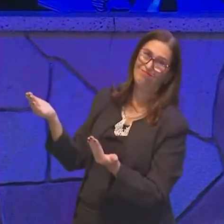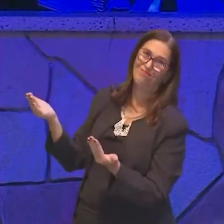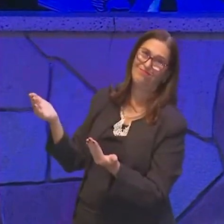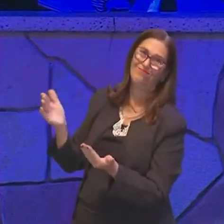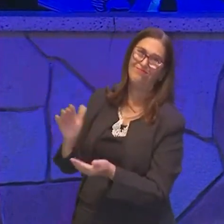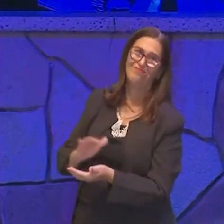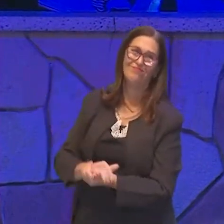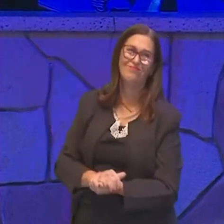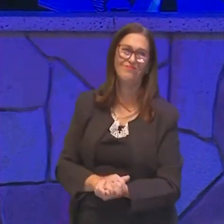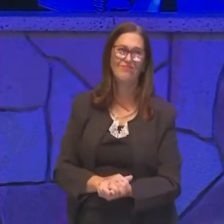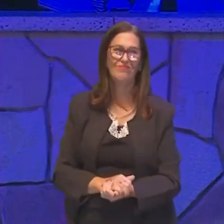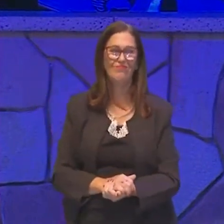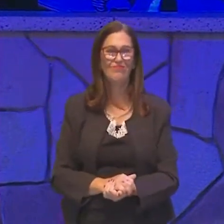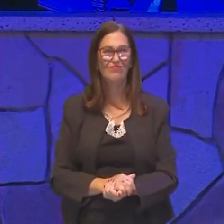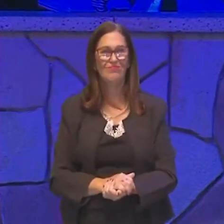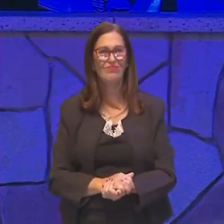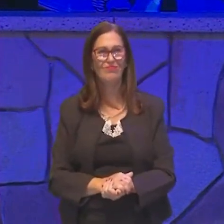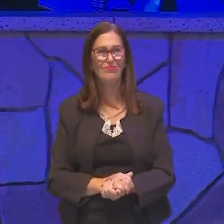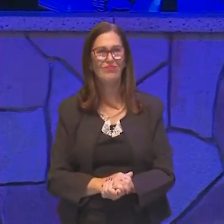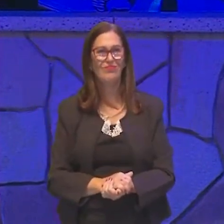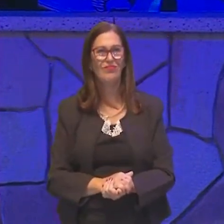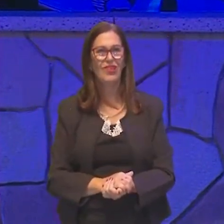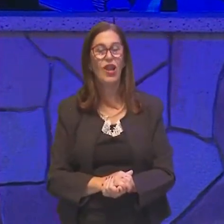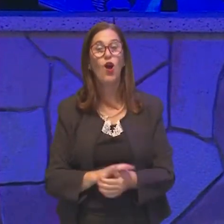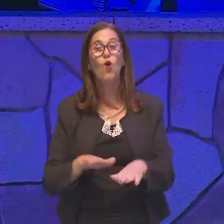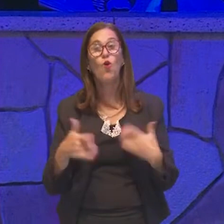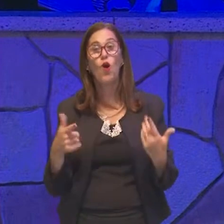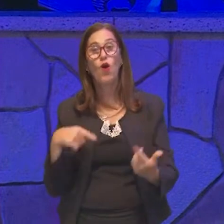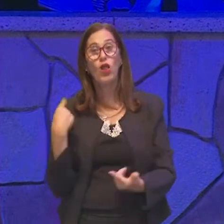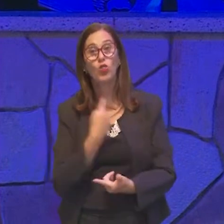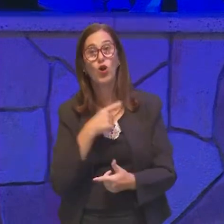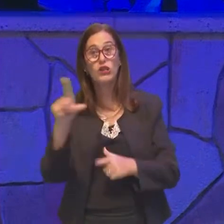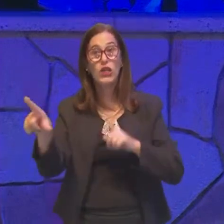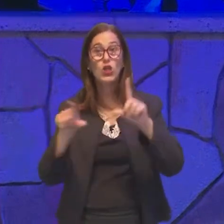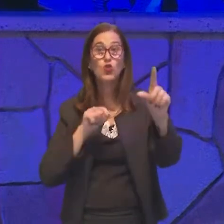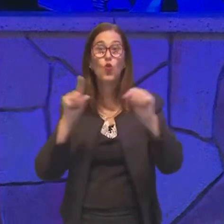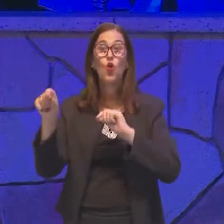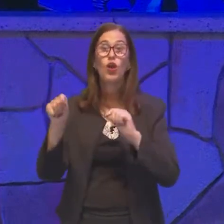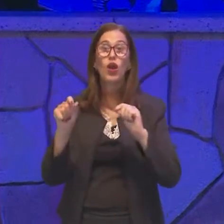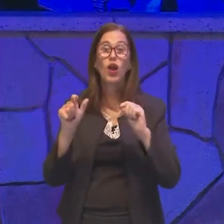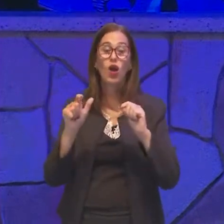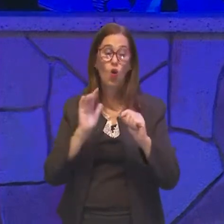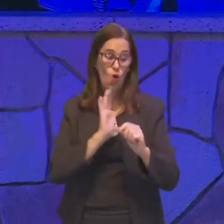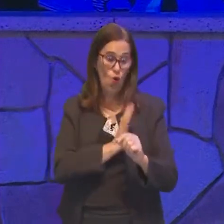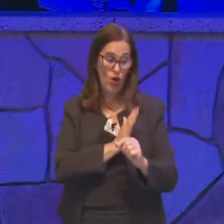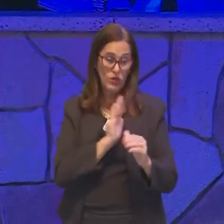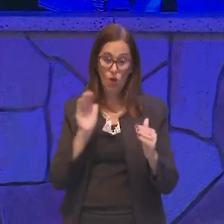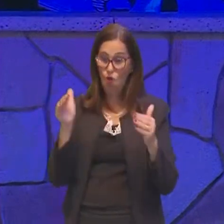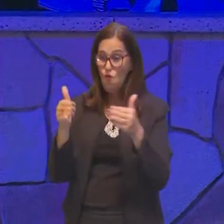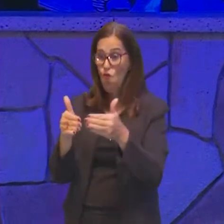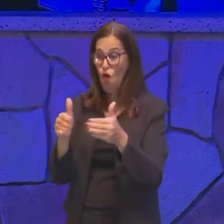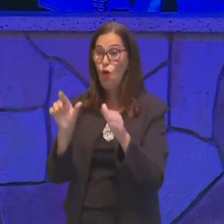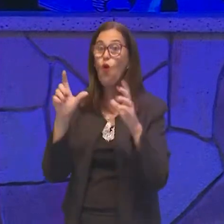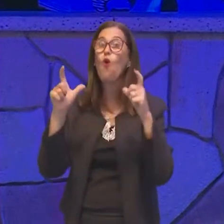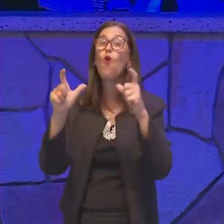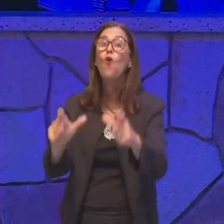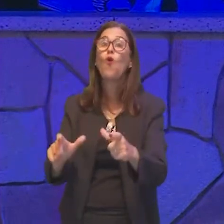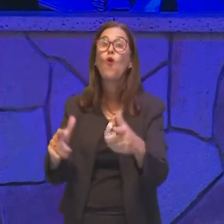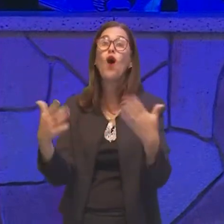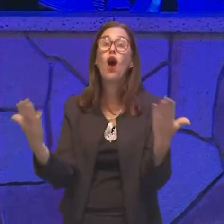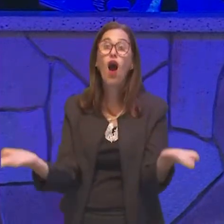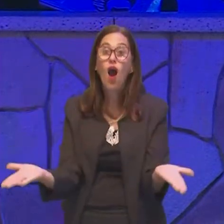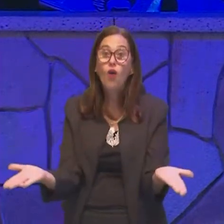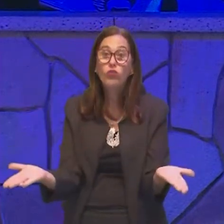teu coração. Qual é a nossa escolha? Onde está o nosso coração?